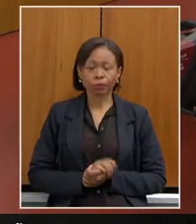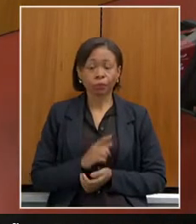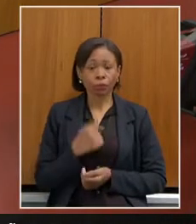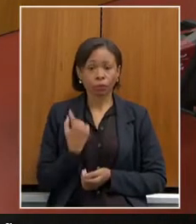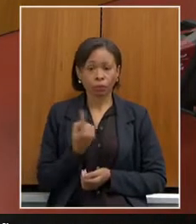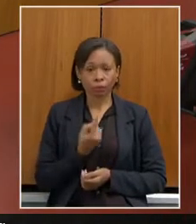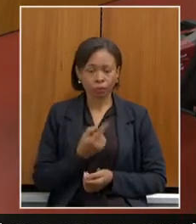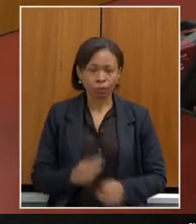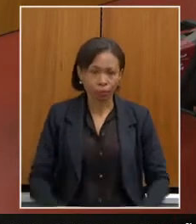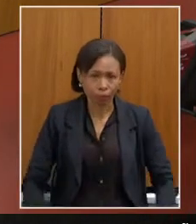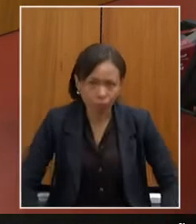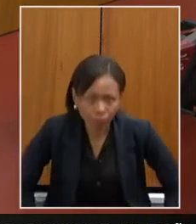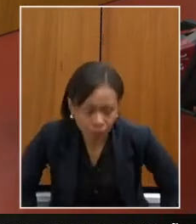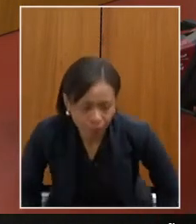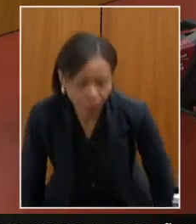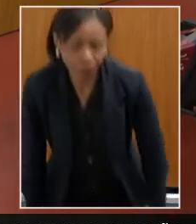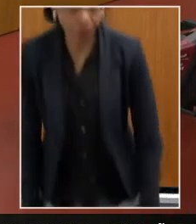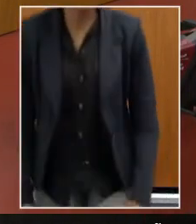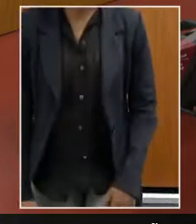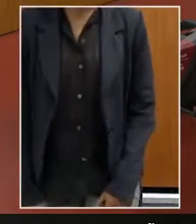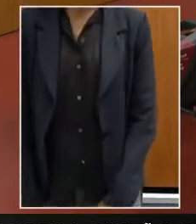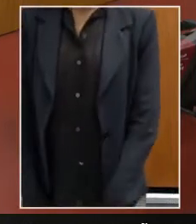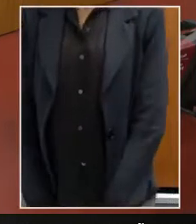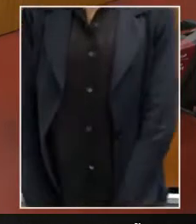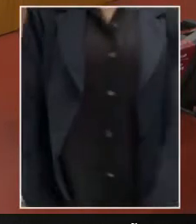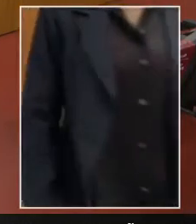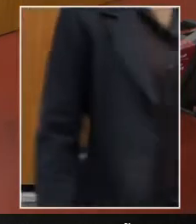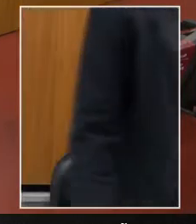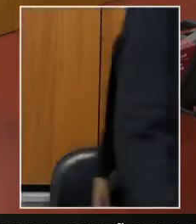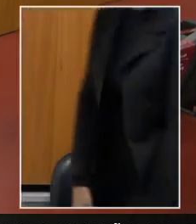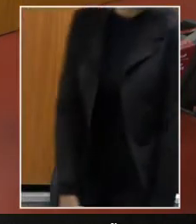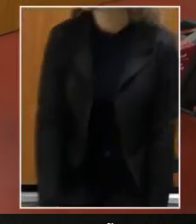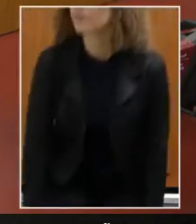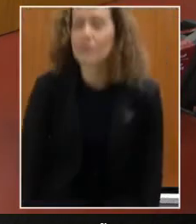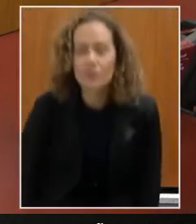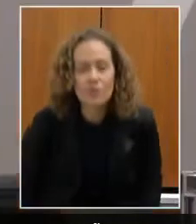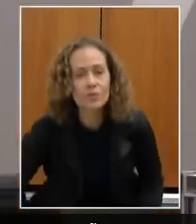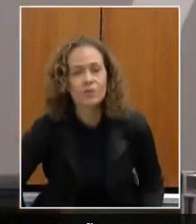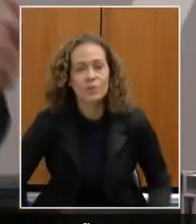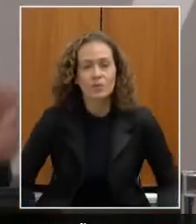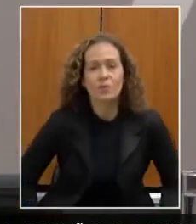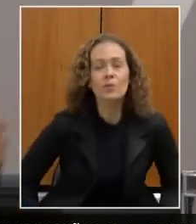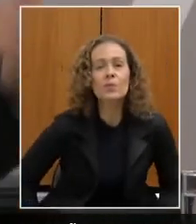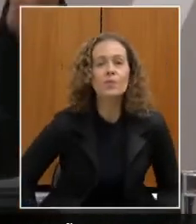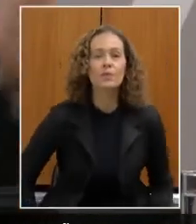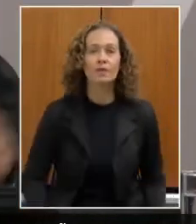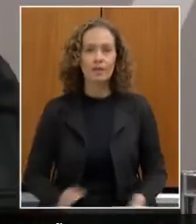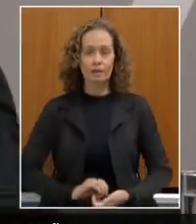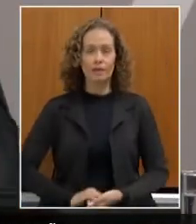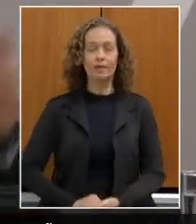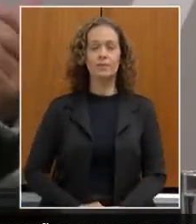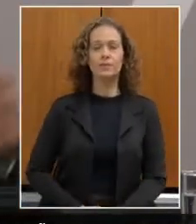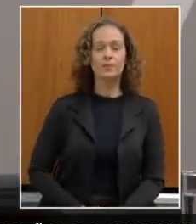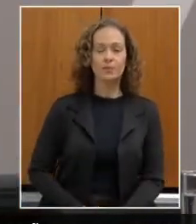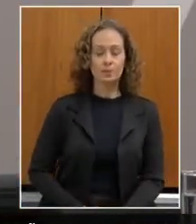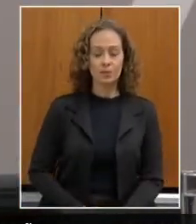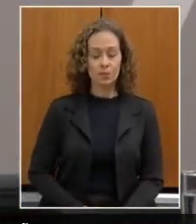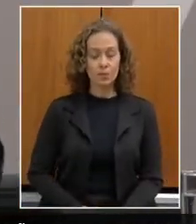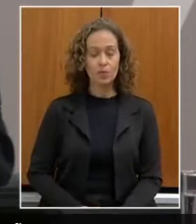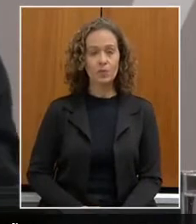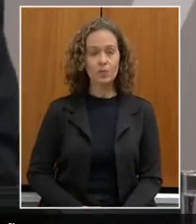sabemos que todos os hospitais filantrópicos estão completamente endividados infelizmente o